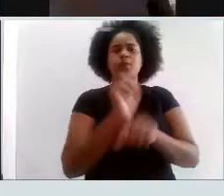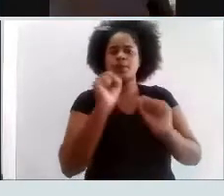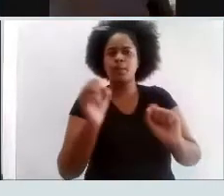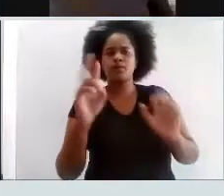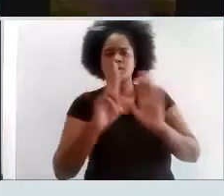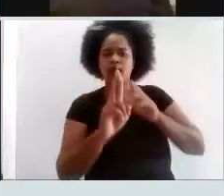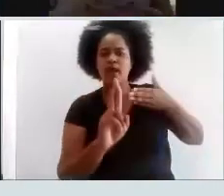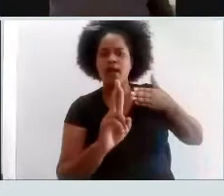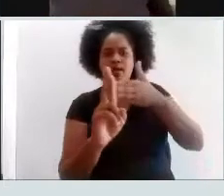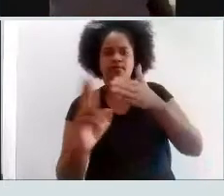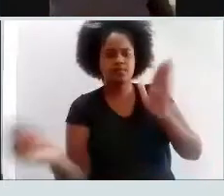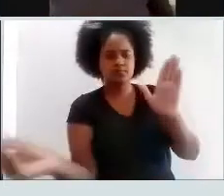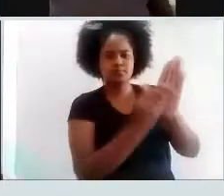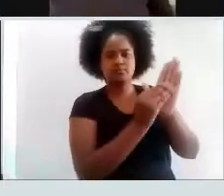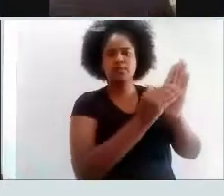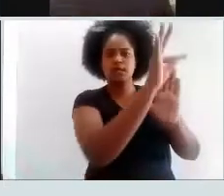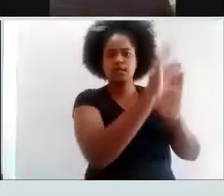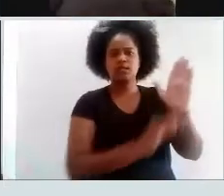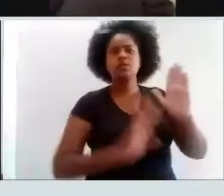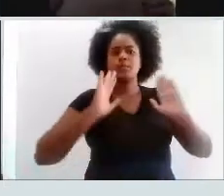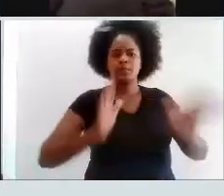fazer aquela introdução, né,